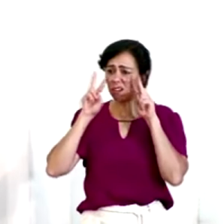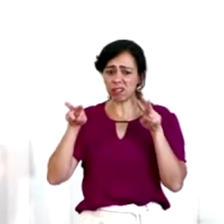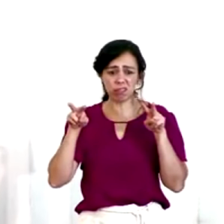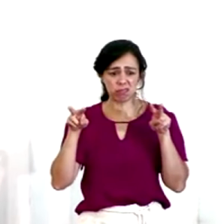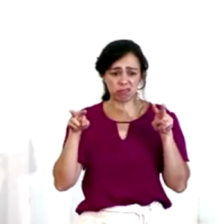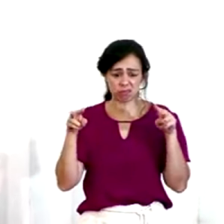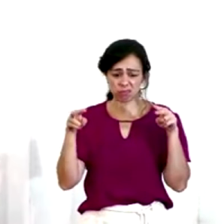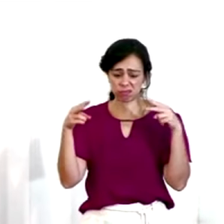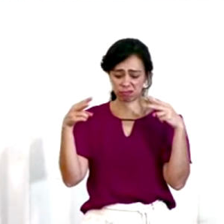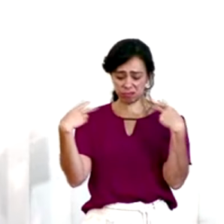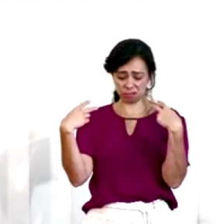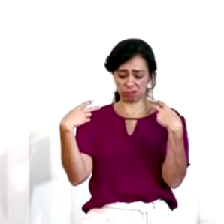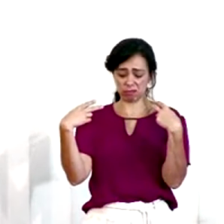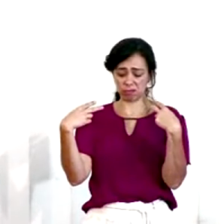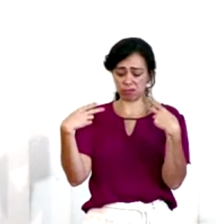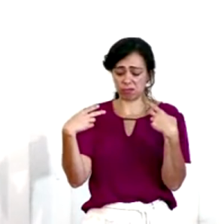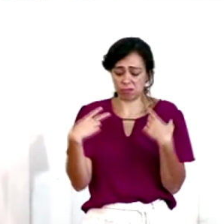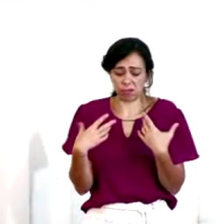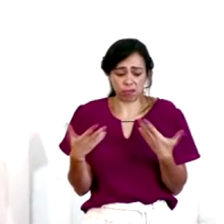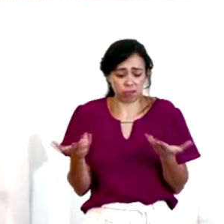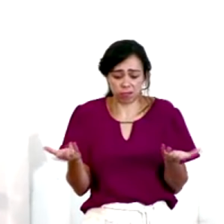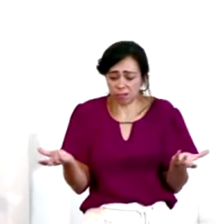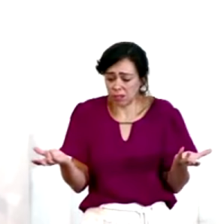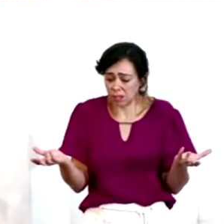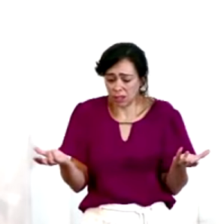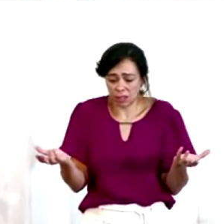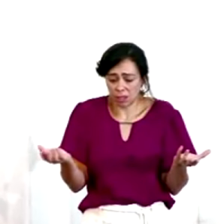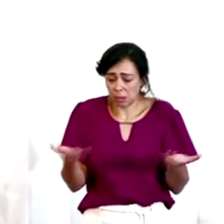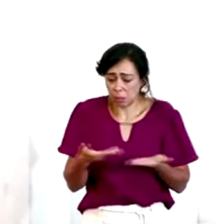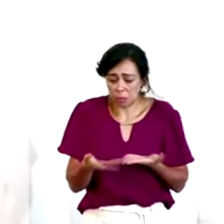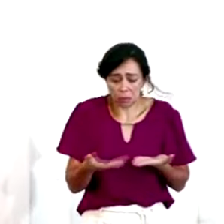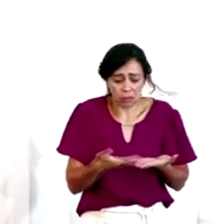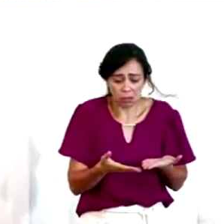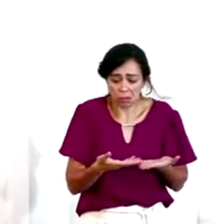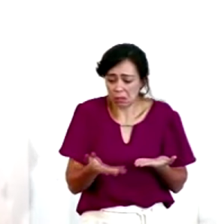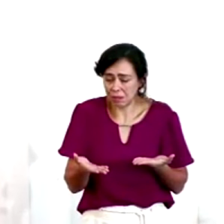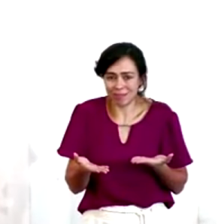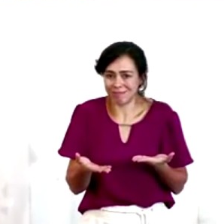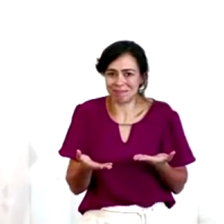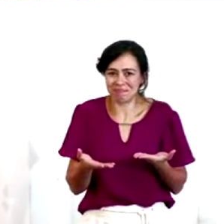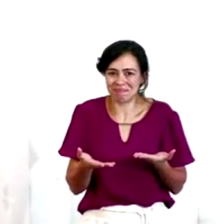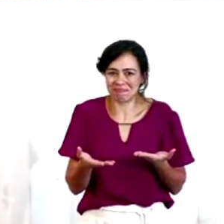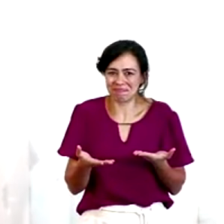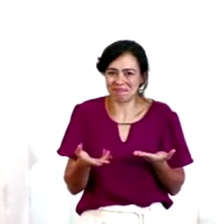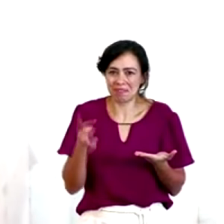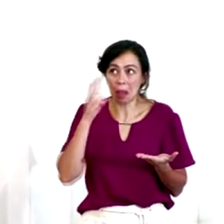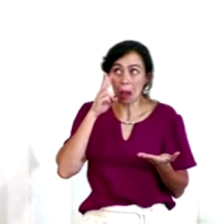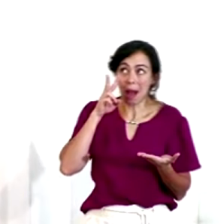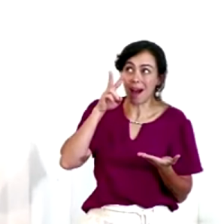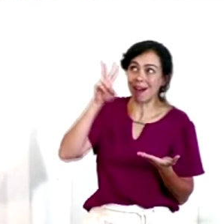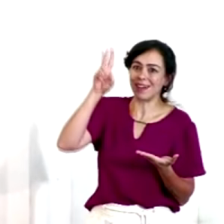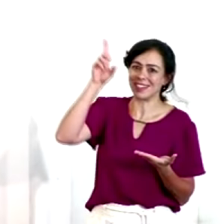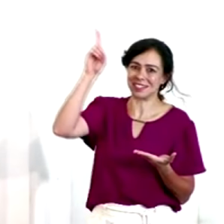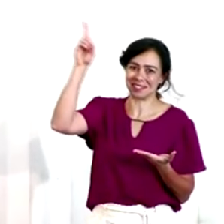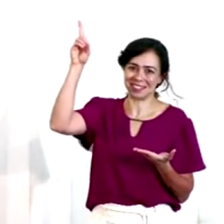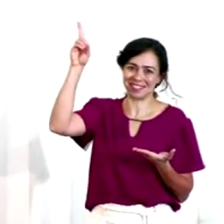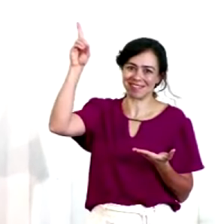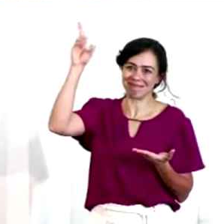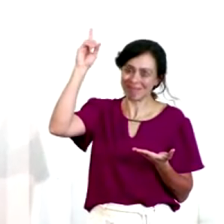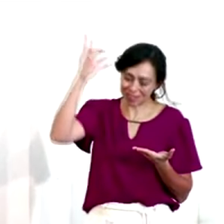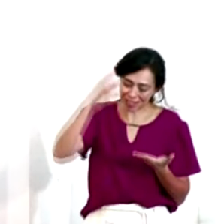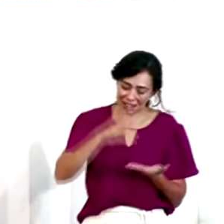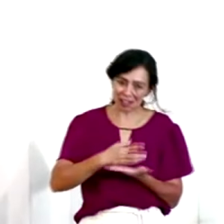Mas esta grande realização na história da redenção, na realidade, aponta para um